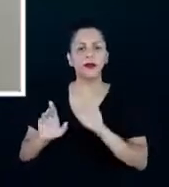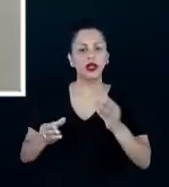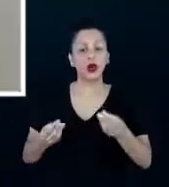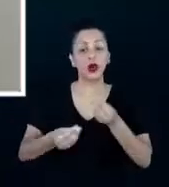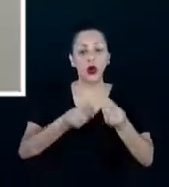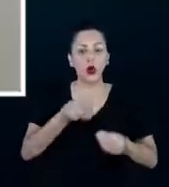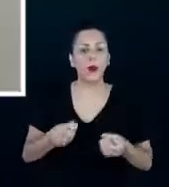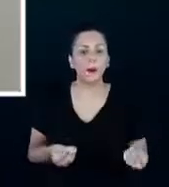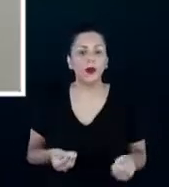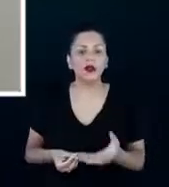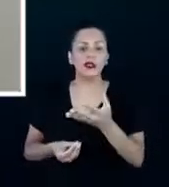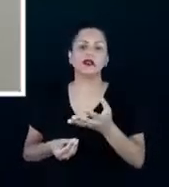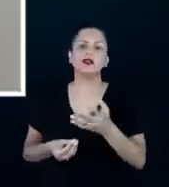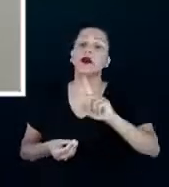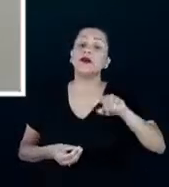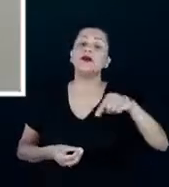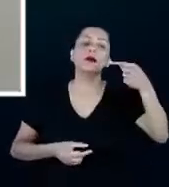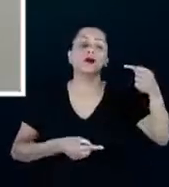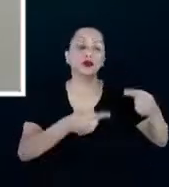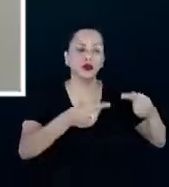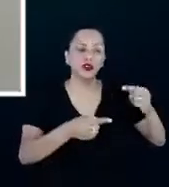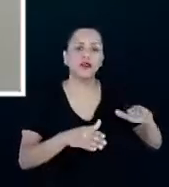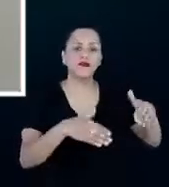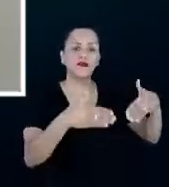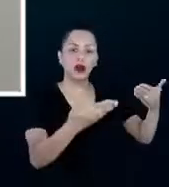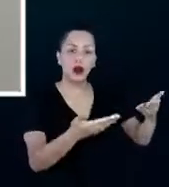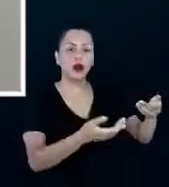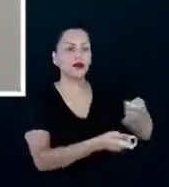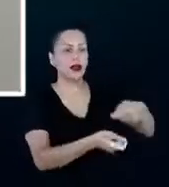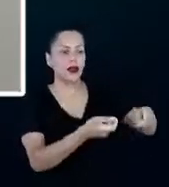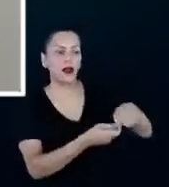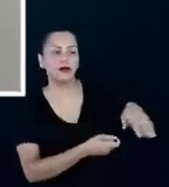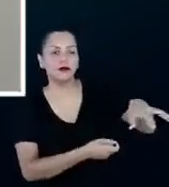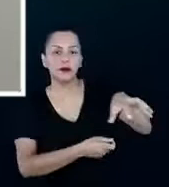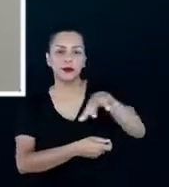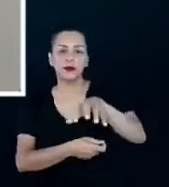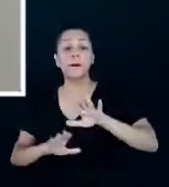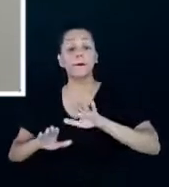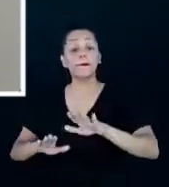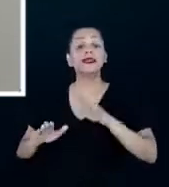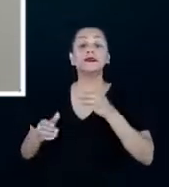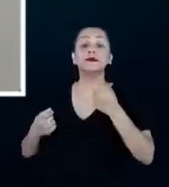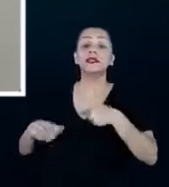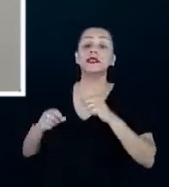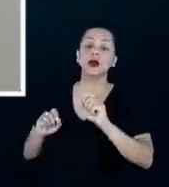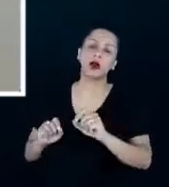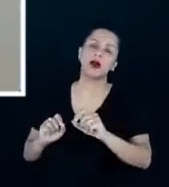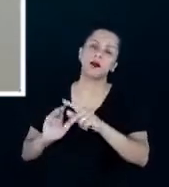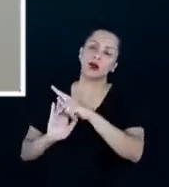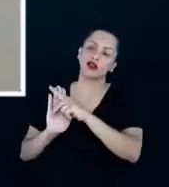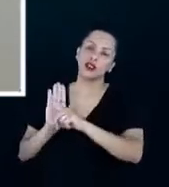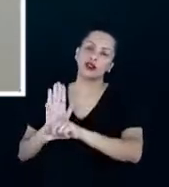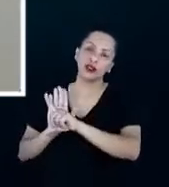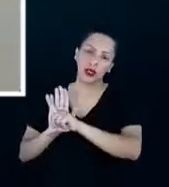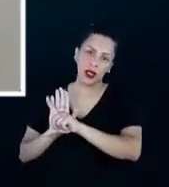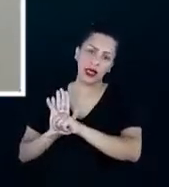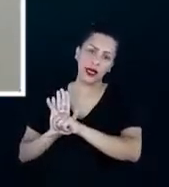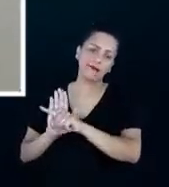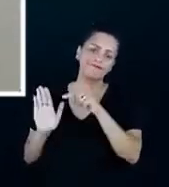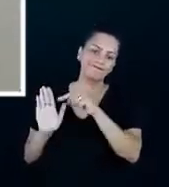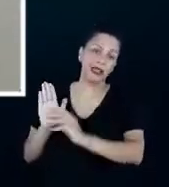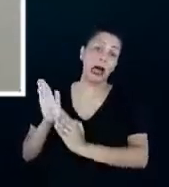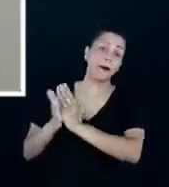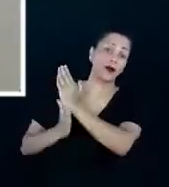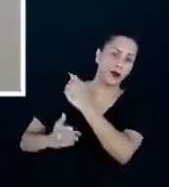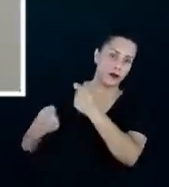depois colocar para discussão com os agentes e com o mercado, mas naturalmente isso depende dos projetos de lei. E aí, com o Laço Energia,